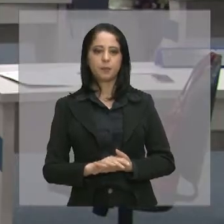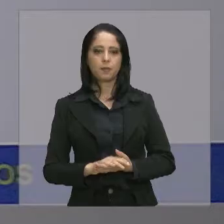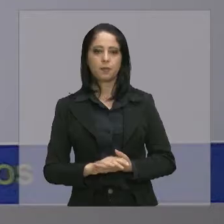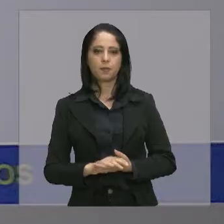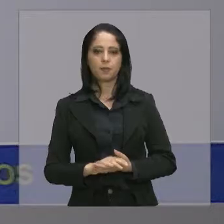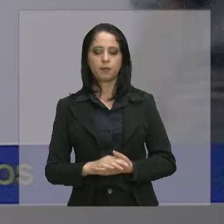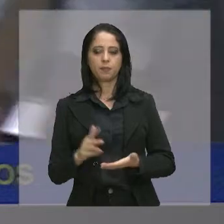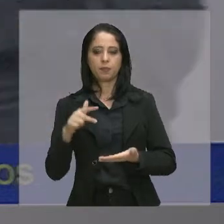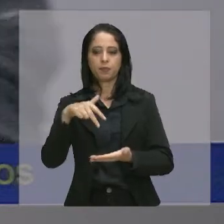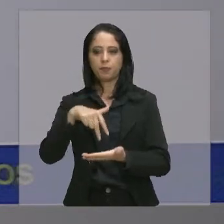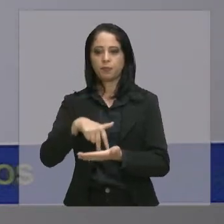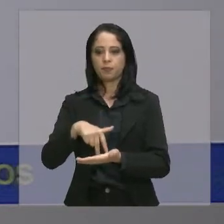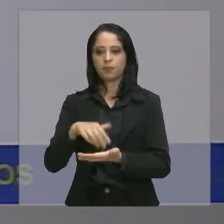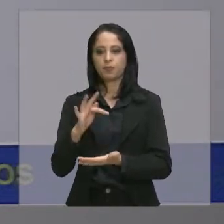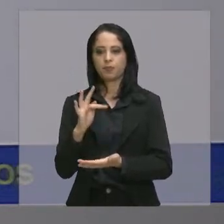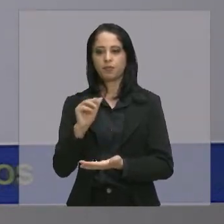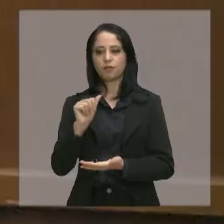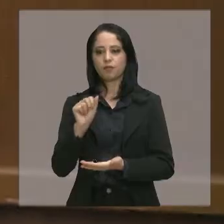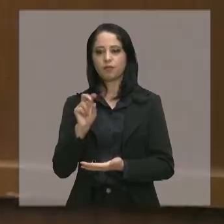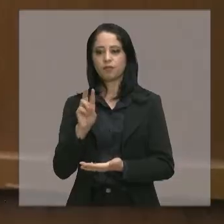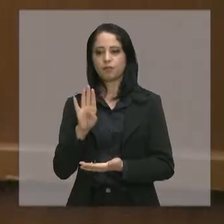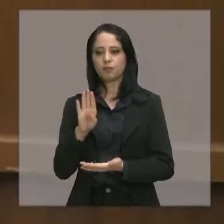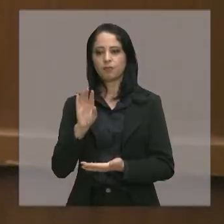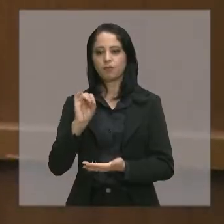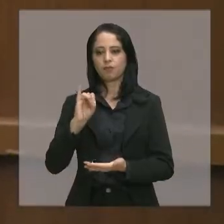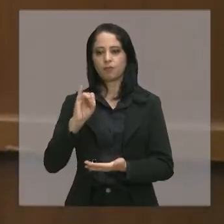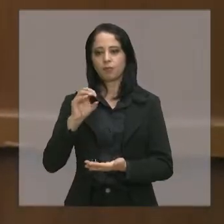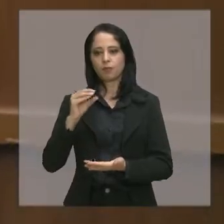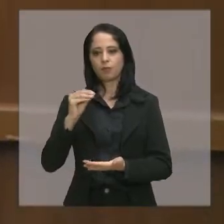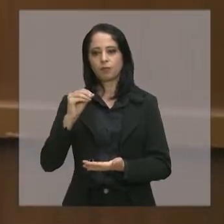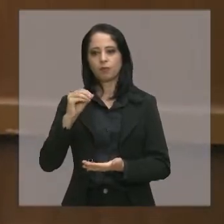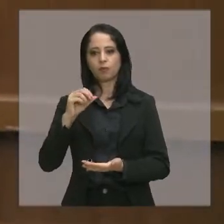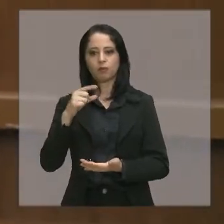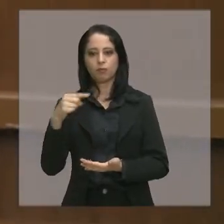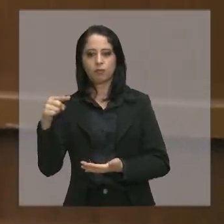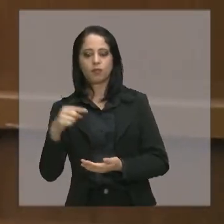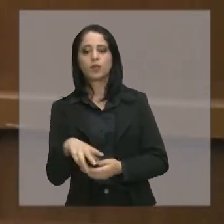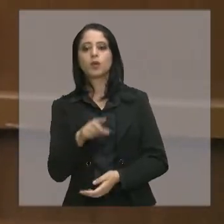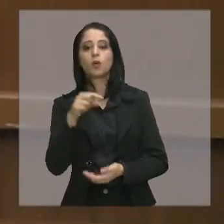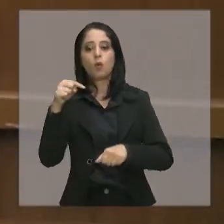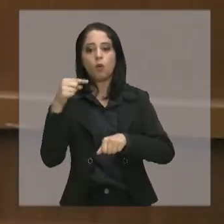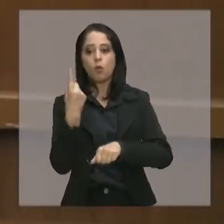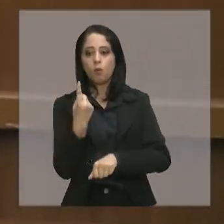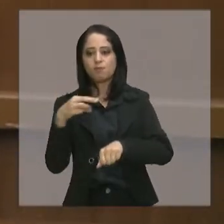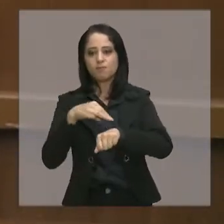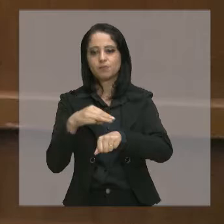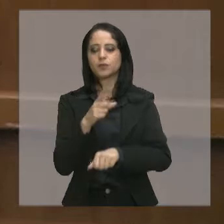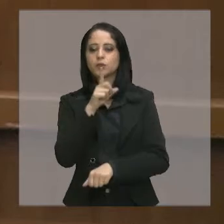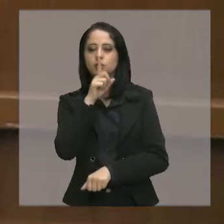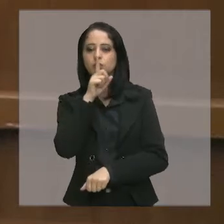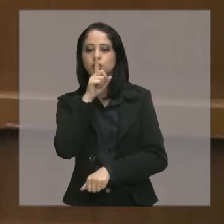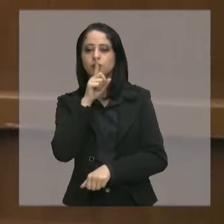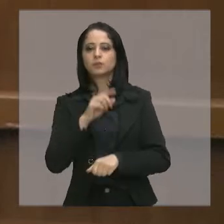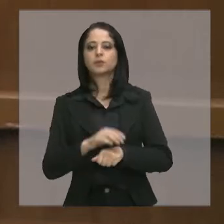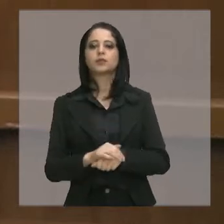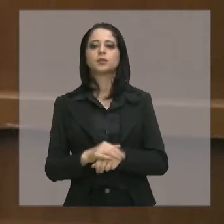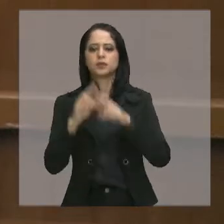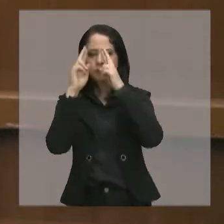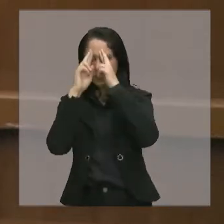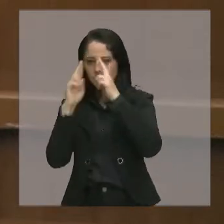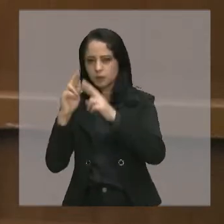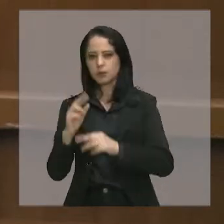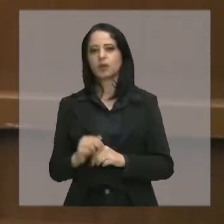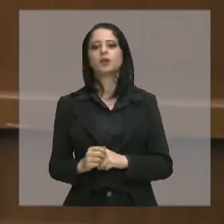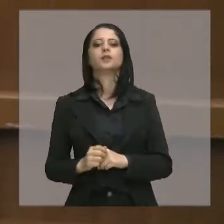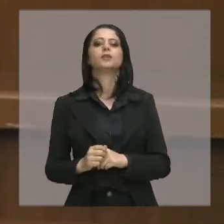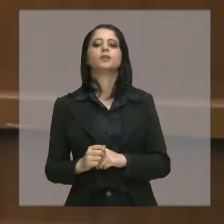Com a palavra, o vereador Fabião Zagueiro. Senhor presidente, gostaria também de pedir 1 minuto de silêncio a um grande amigo, né, o Fabinho Moreira,